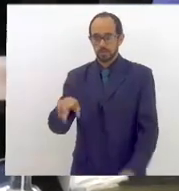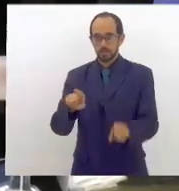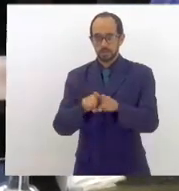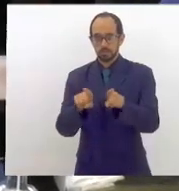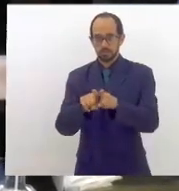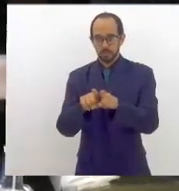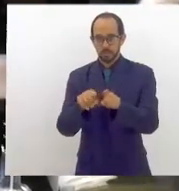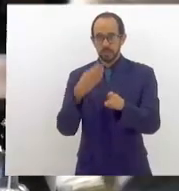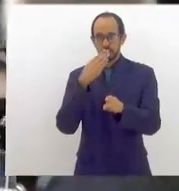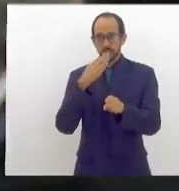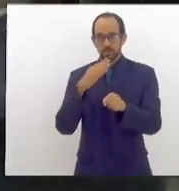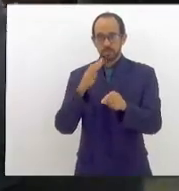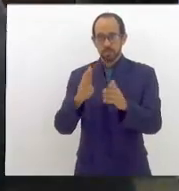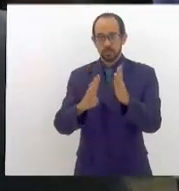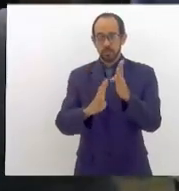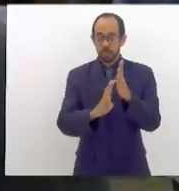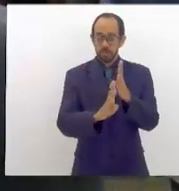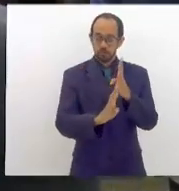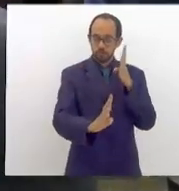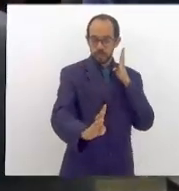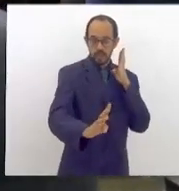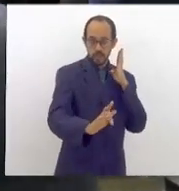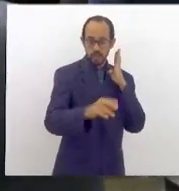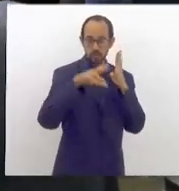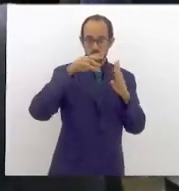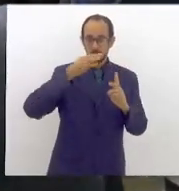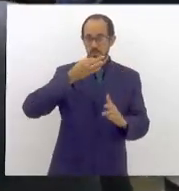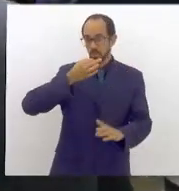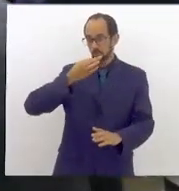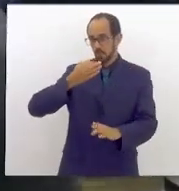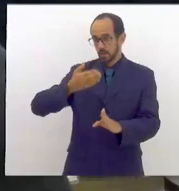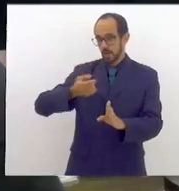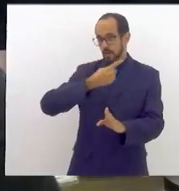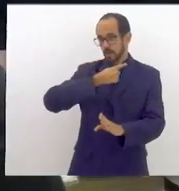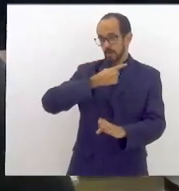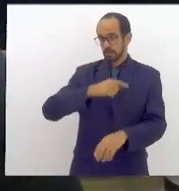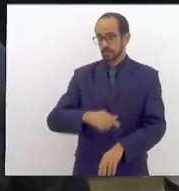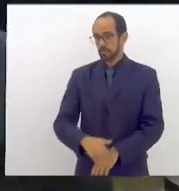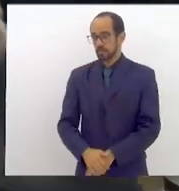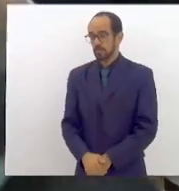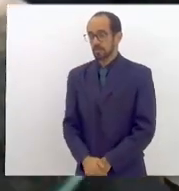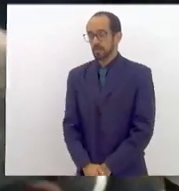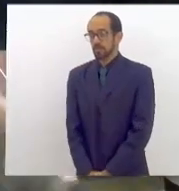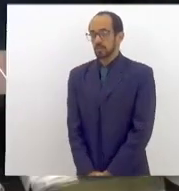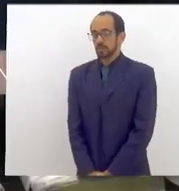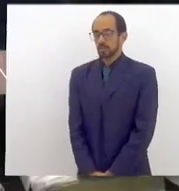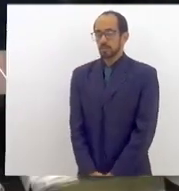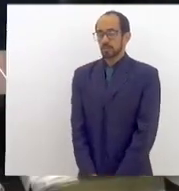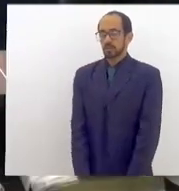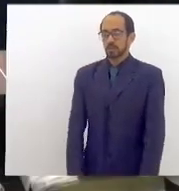atrás do microfone fica aí por favor que a gente vai dar sequência